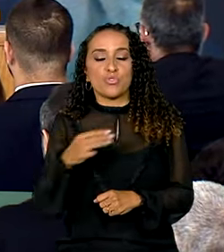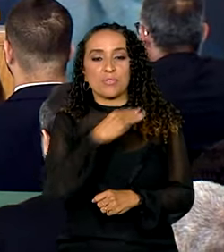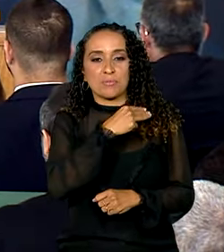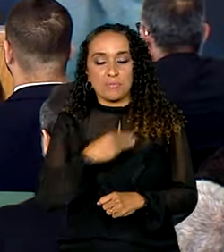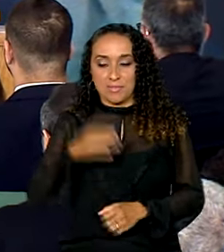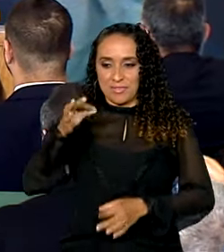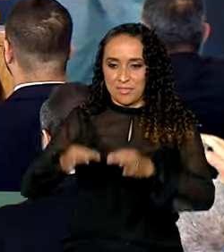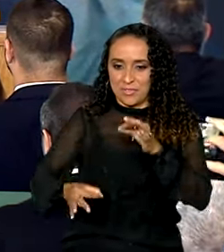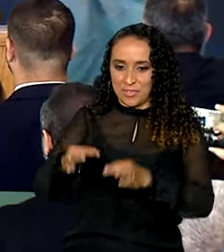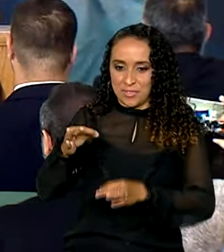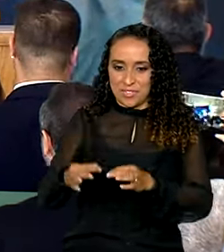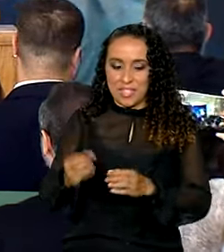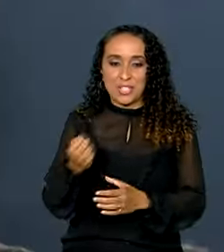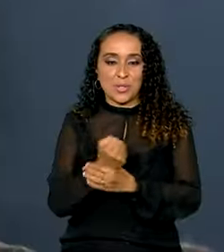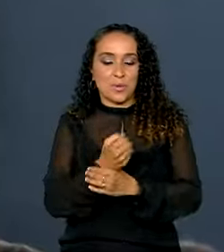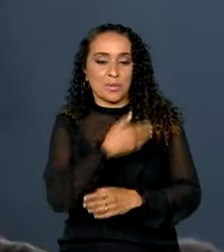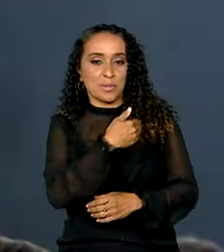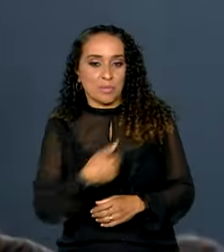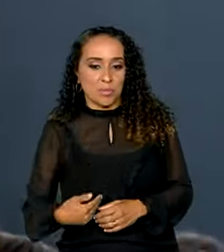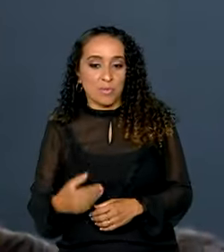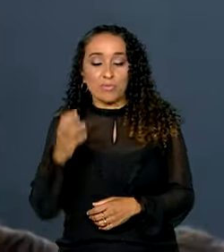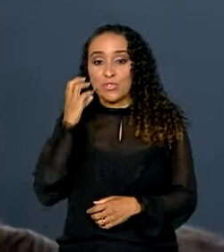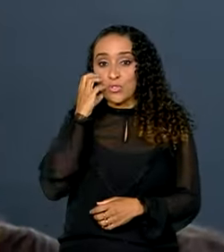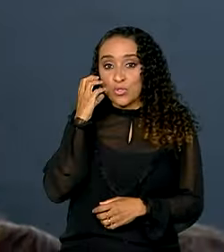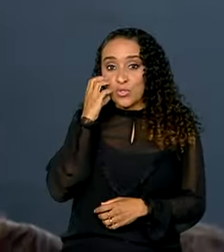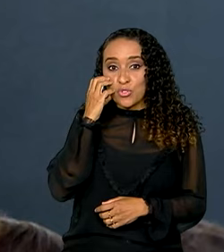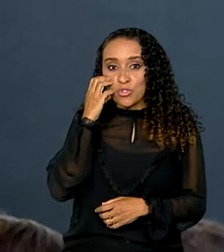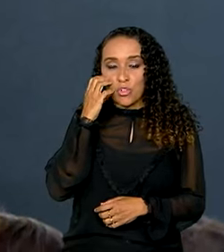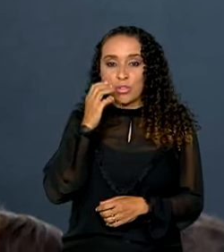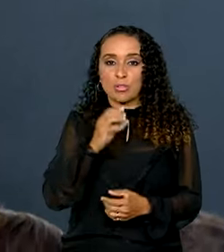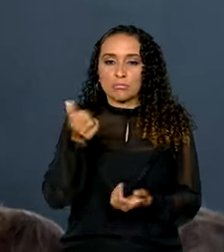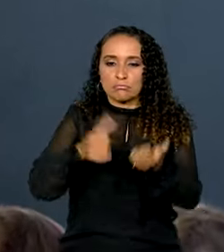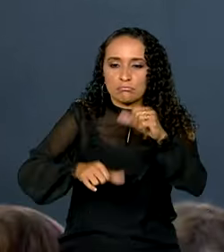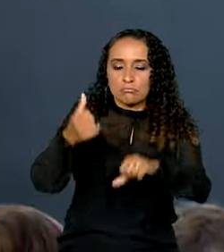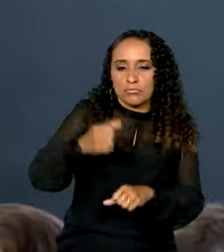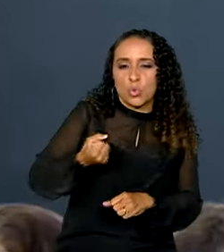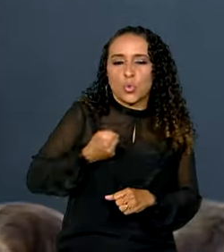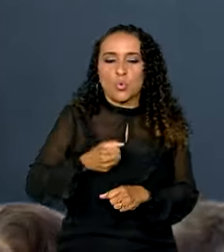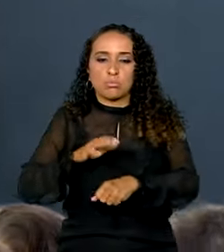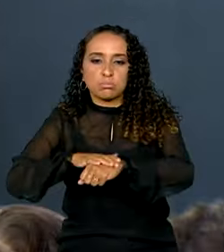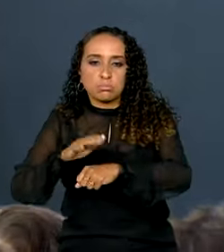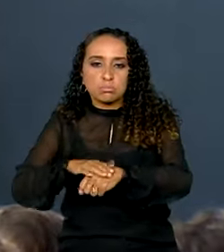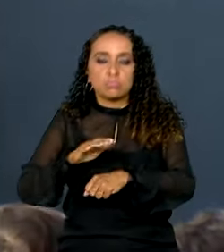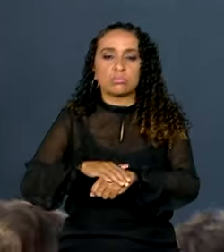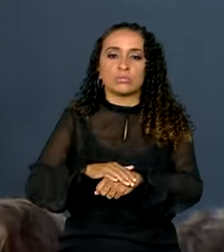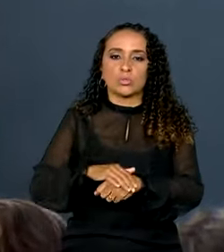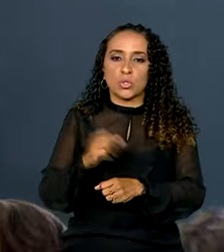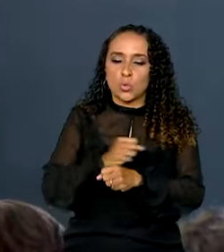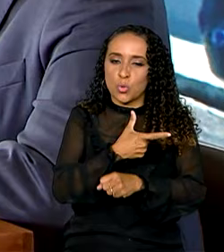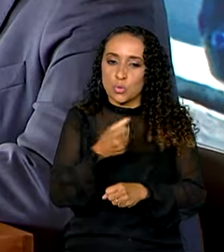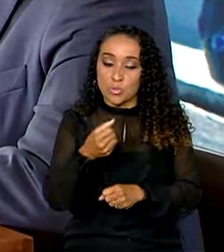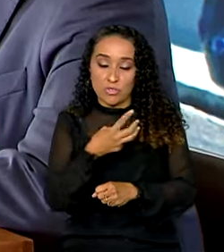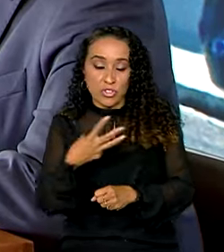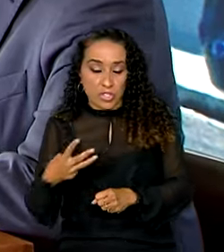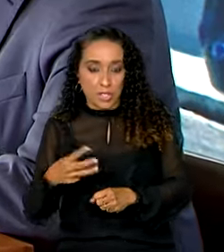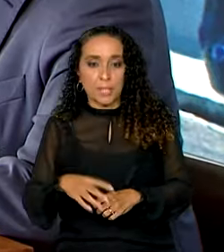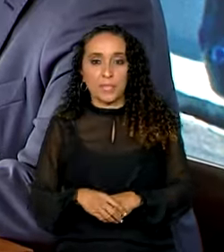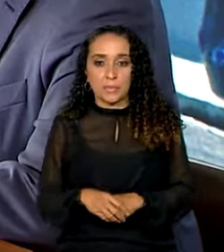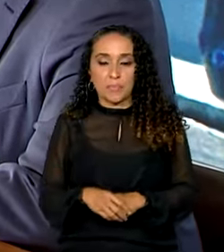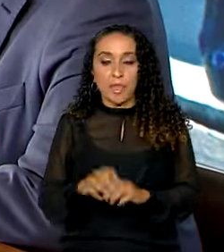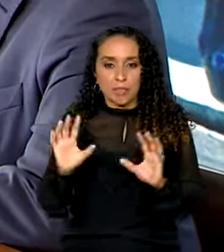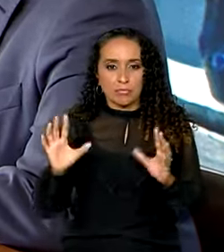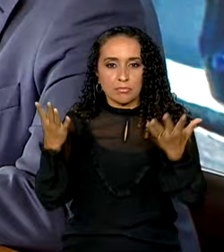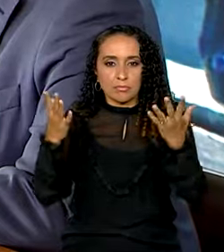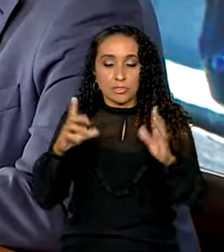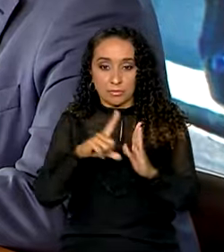da Justiça e Segurança Pública, Flávio Dino fez um balanço dos números e ações da pasta em 2023. O evento